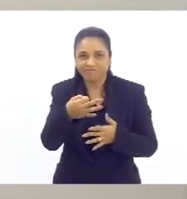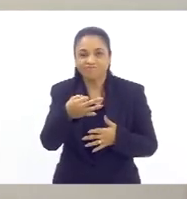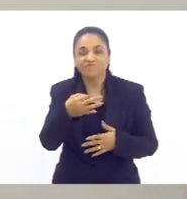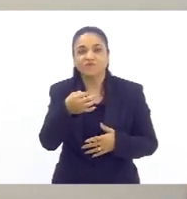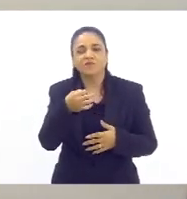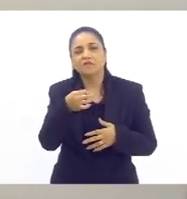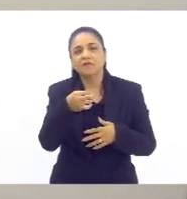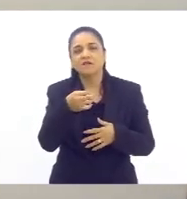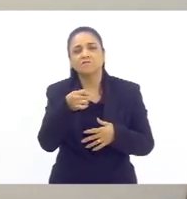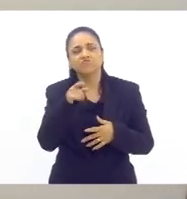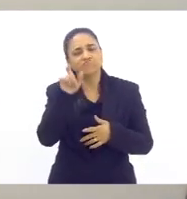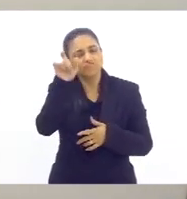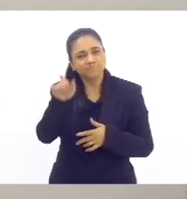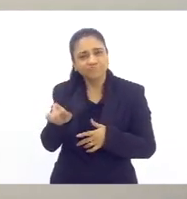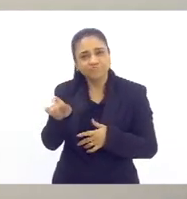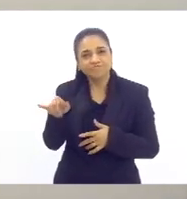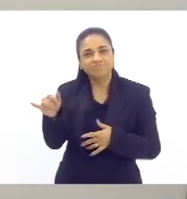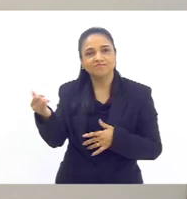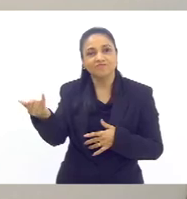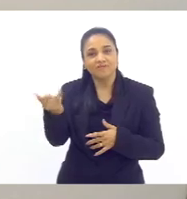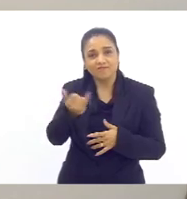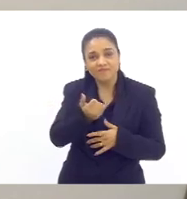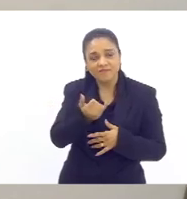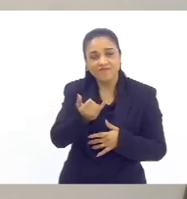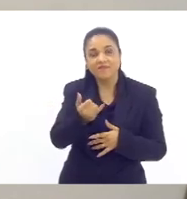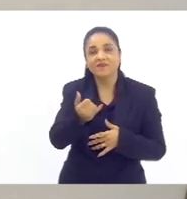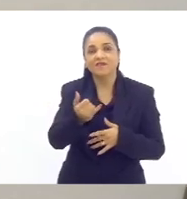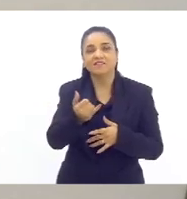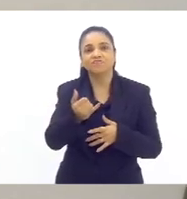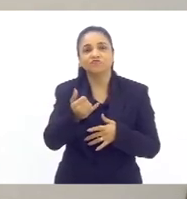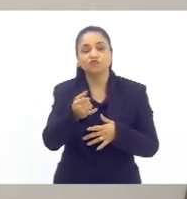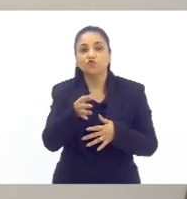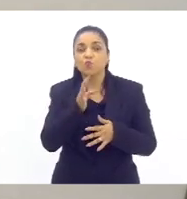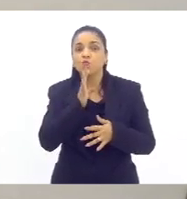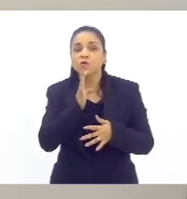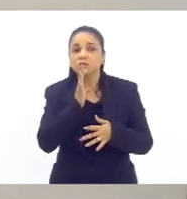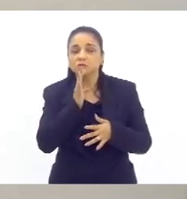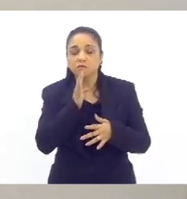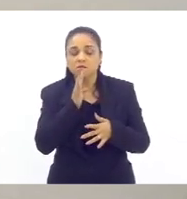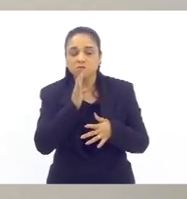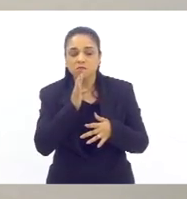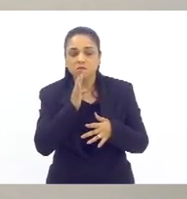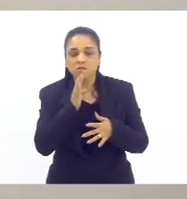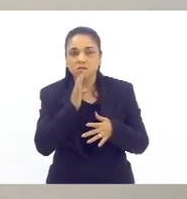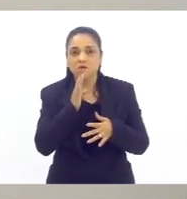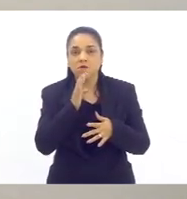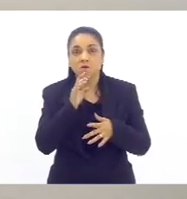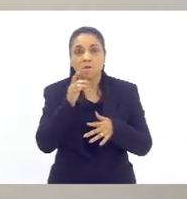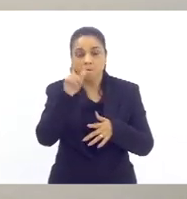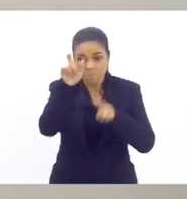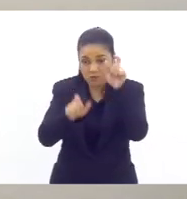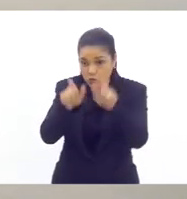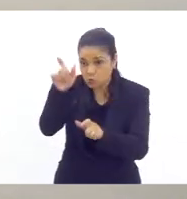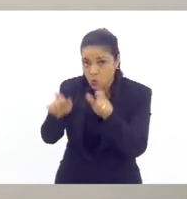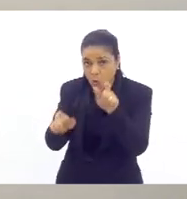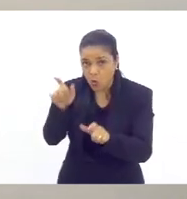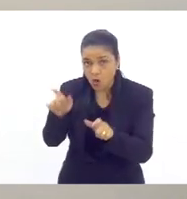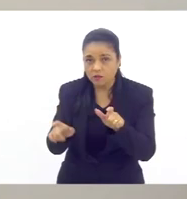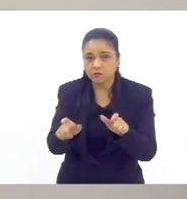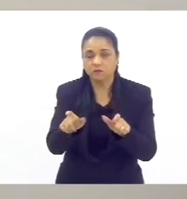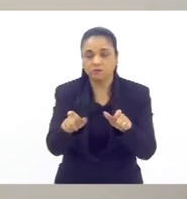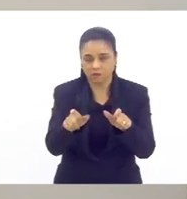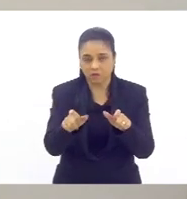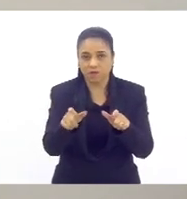só falava de uma audiência para reconhecimento de pessoas né fotográfica exato e